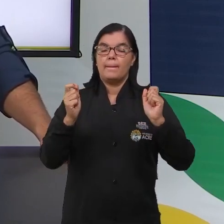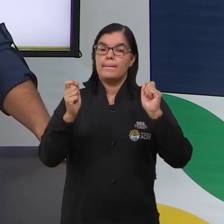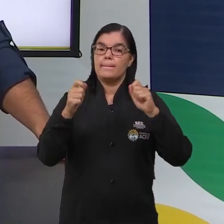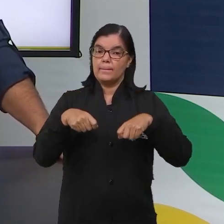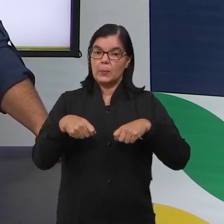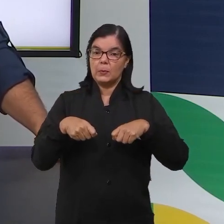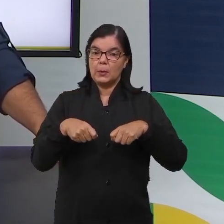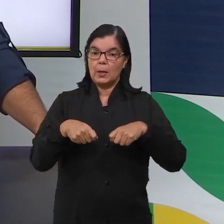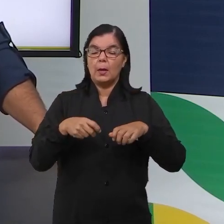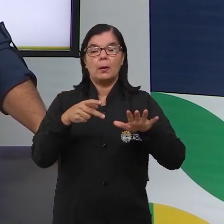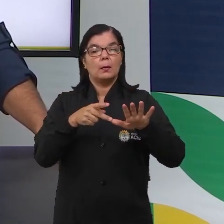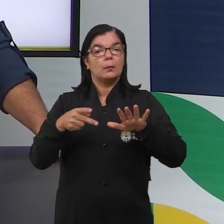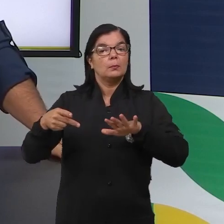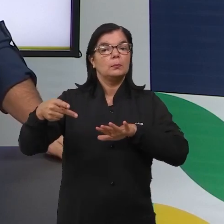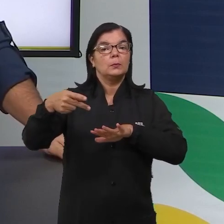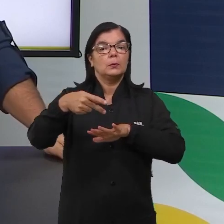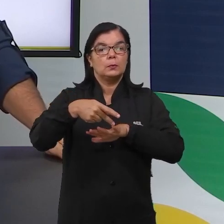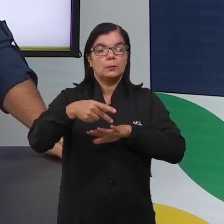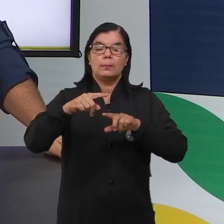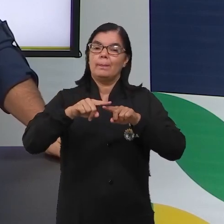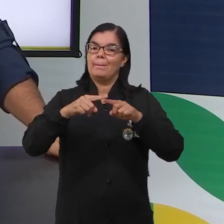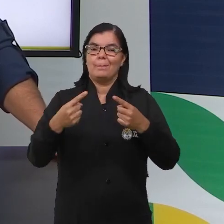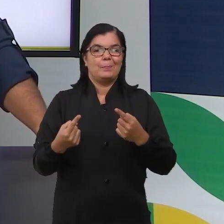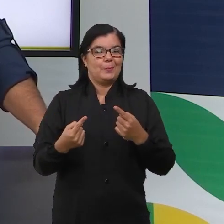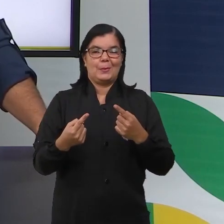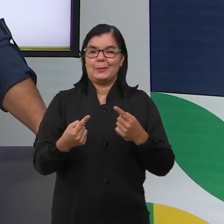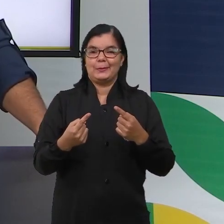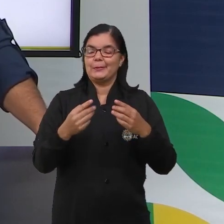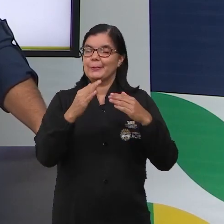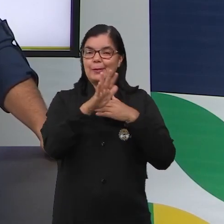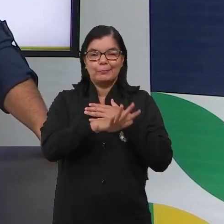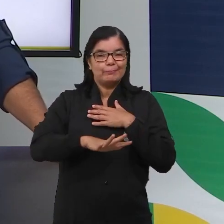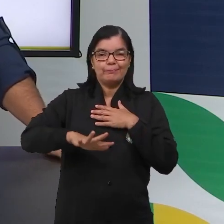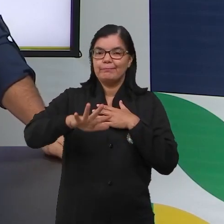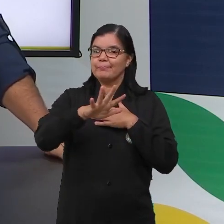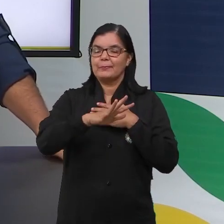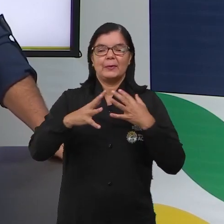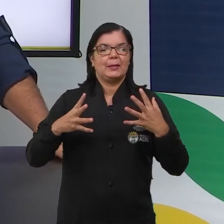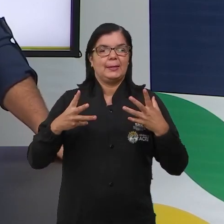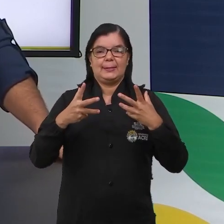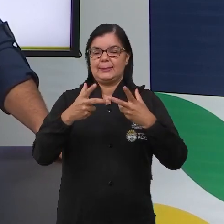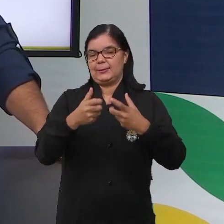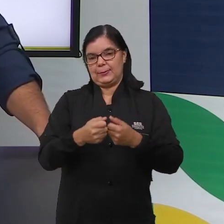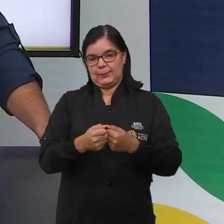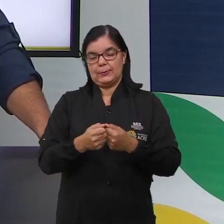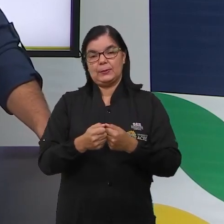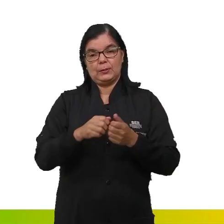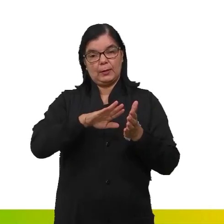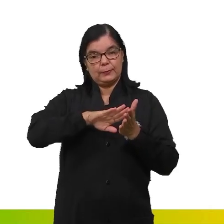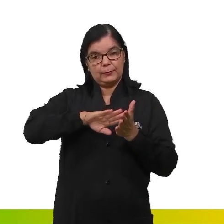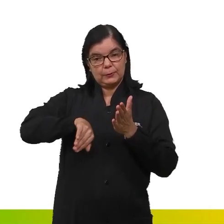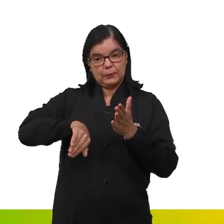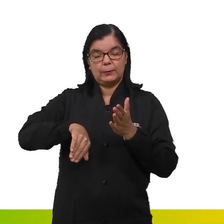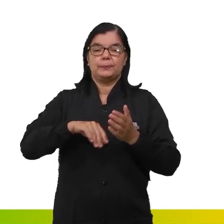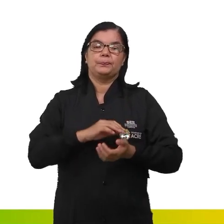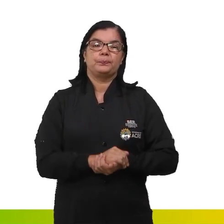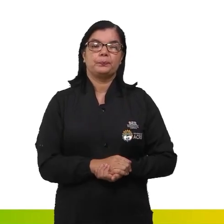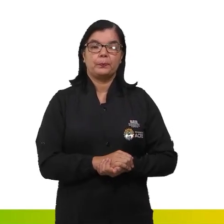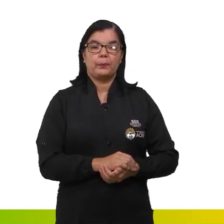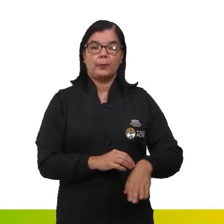ser a prioritária, porém não é a maioria, não é de todas as competições. Então a gente já descarta a alternativa